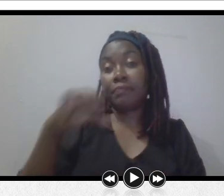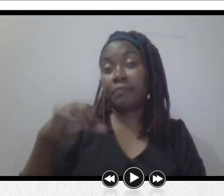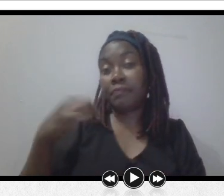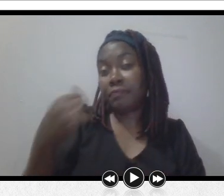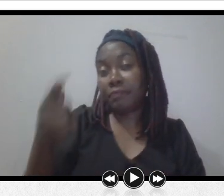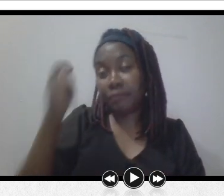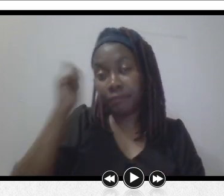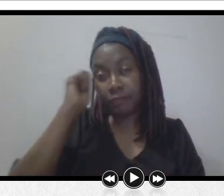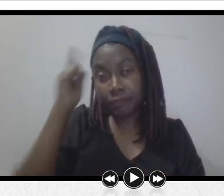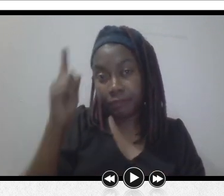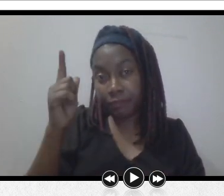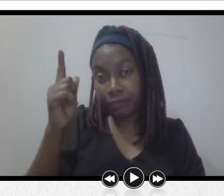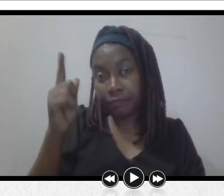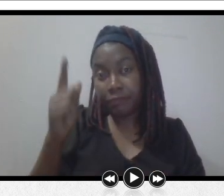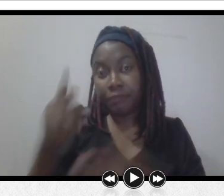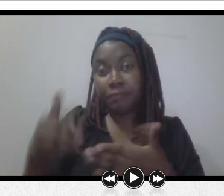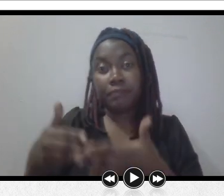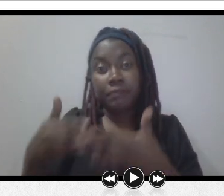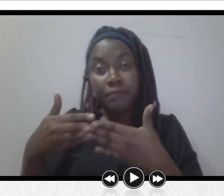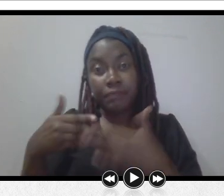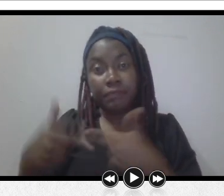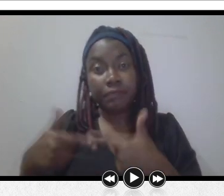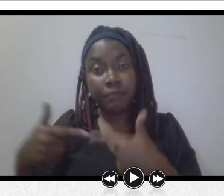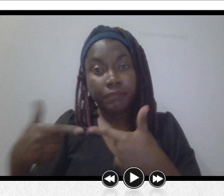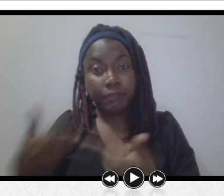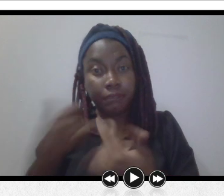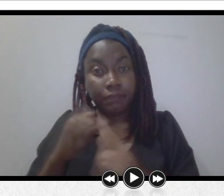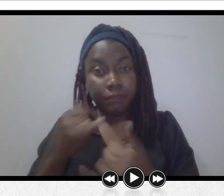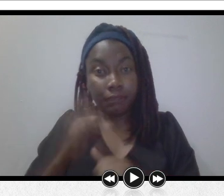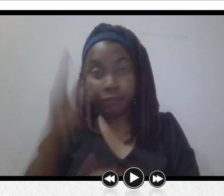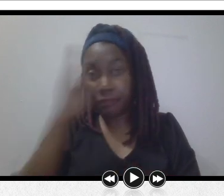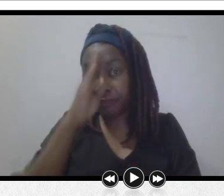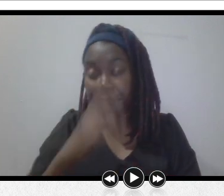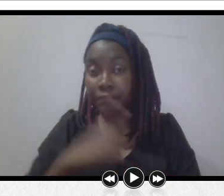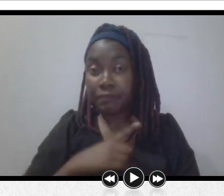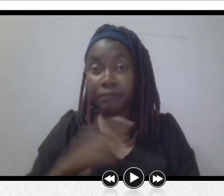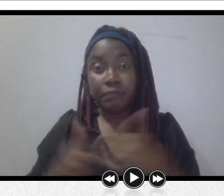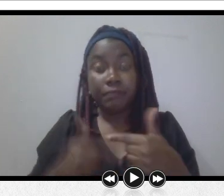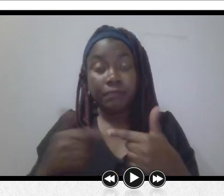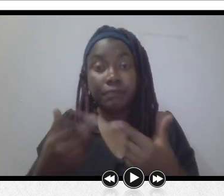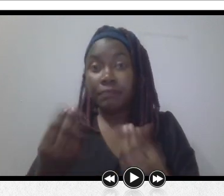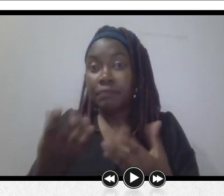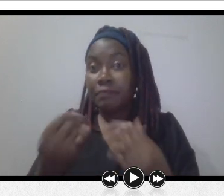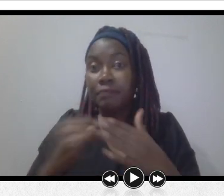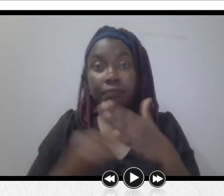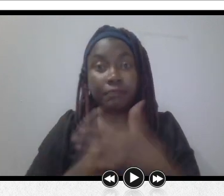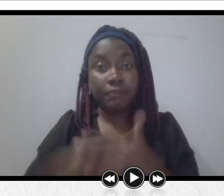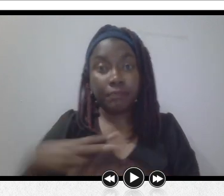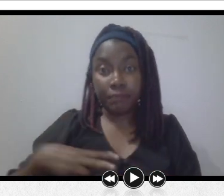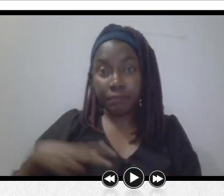essa ideia de concessão dos serviços elétricos no Brasil, nós tivemos a atuação de muitos entes privados